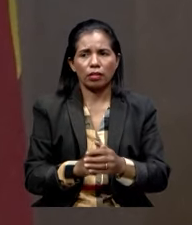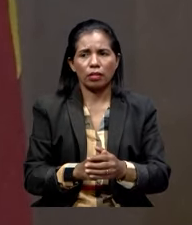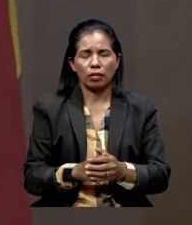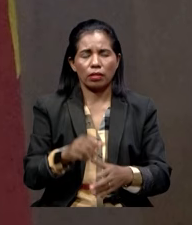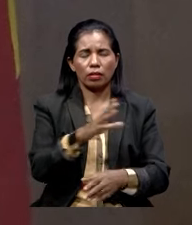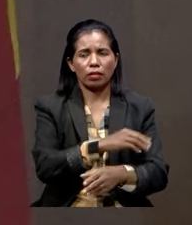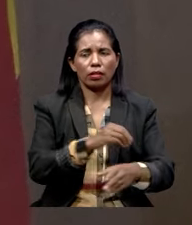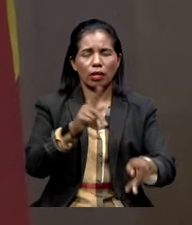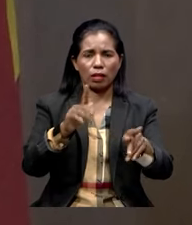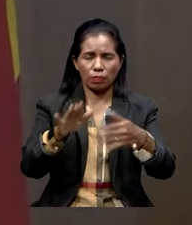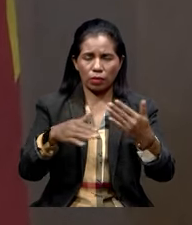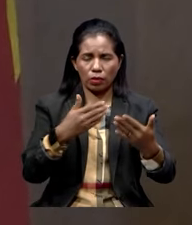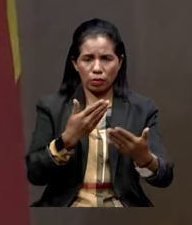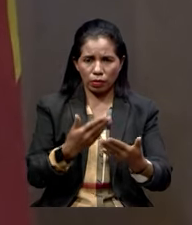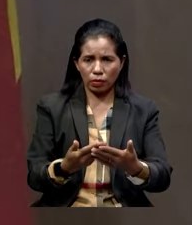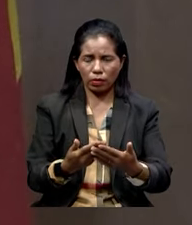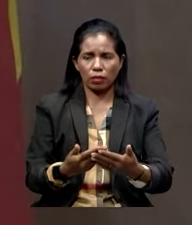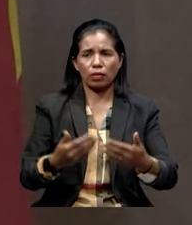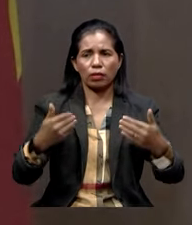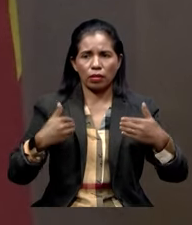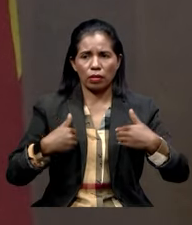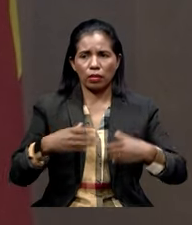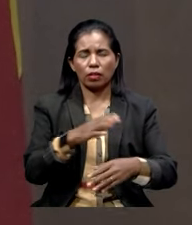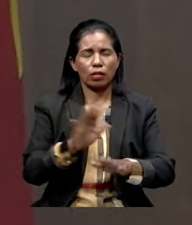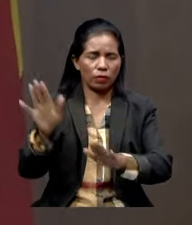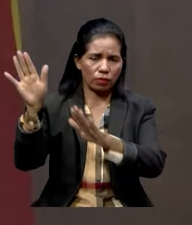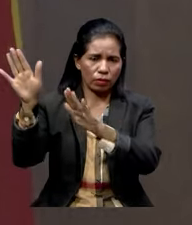combatendo heroicamente nas montanhas,